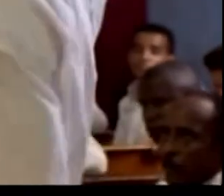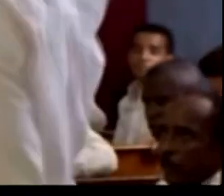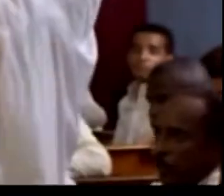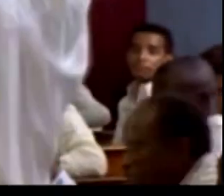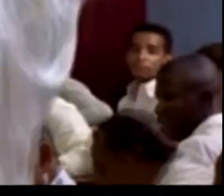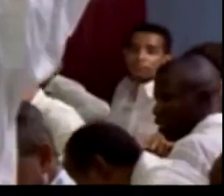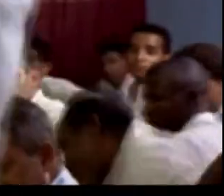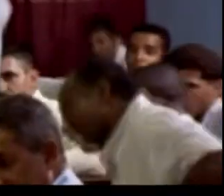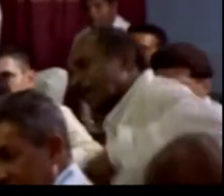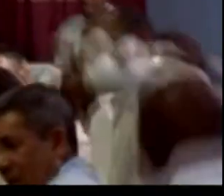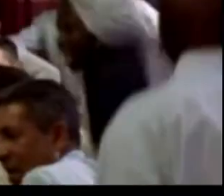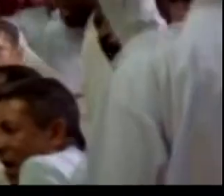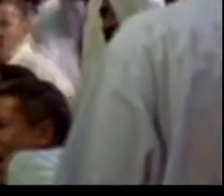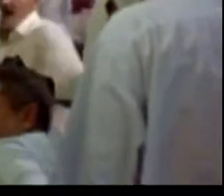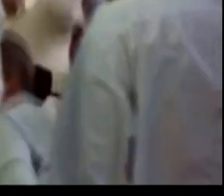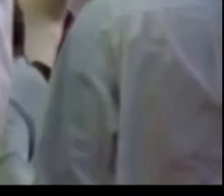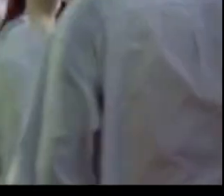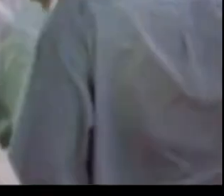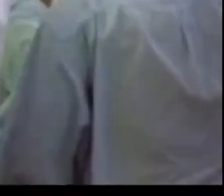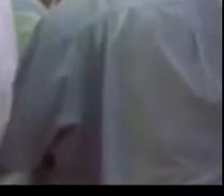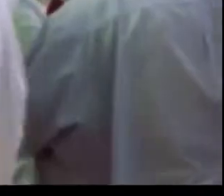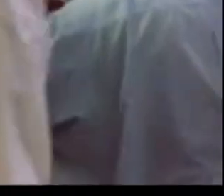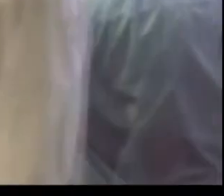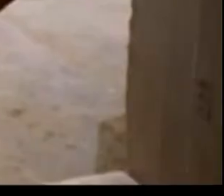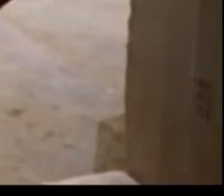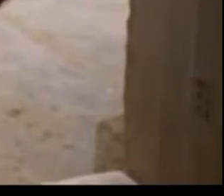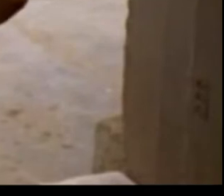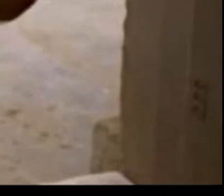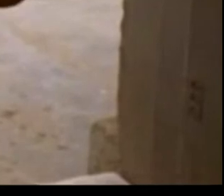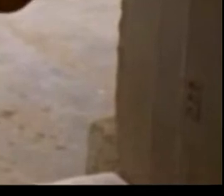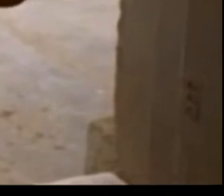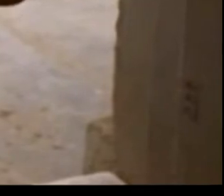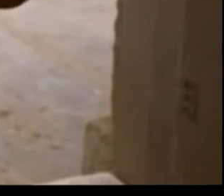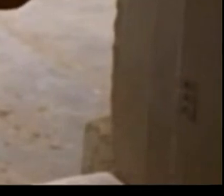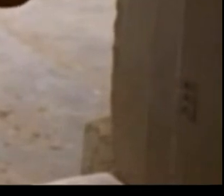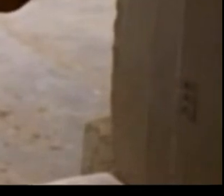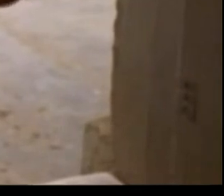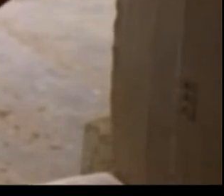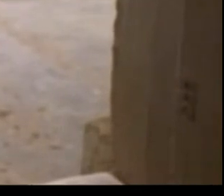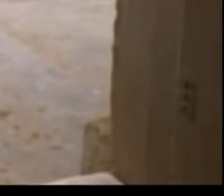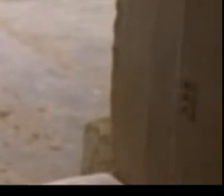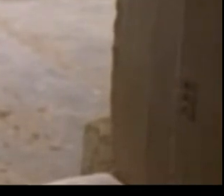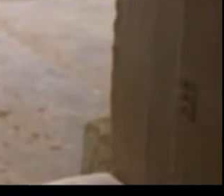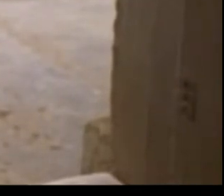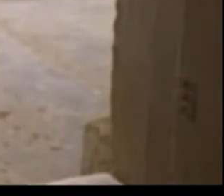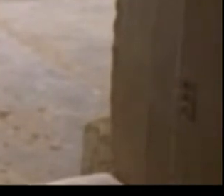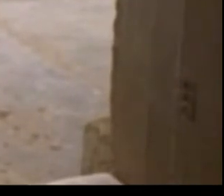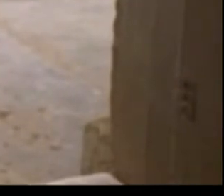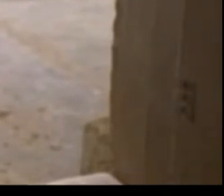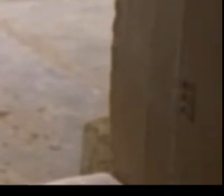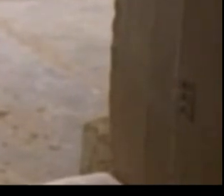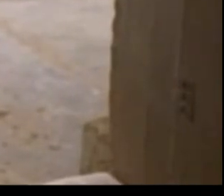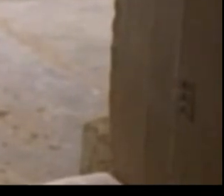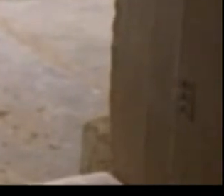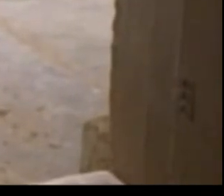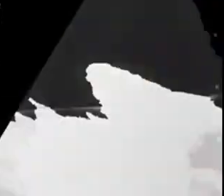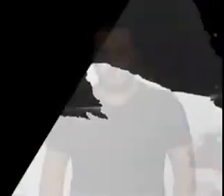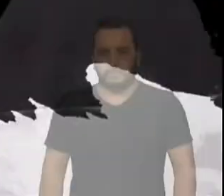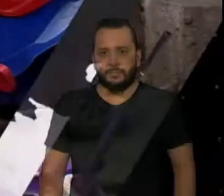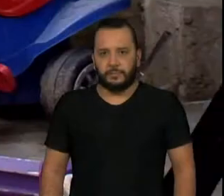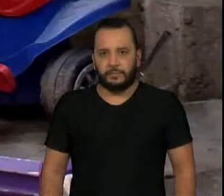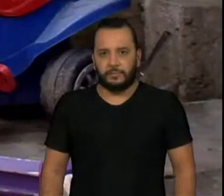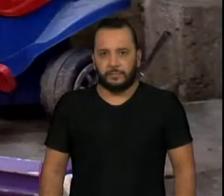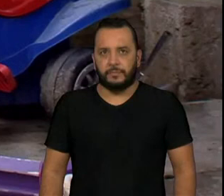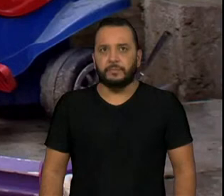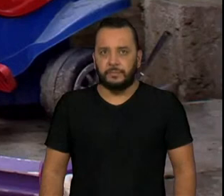Quem aqui já aceitou Jesus? Aleluia! Aleluia! Na momento